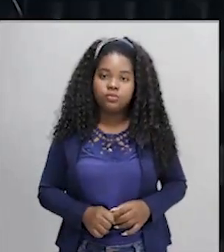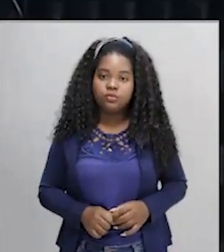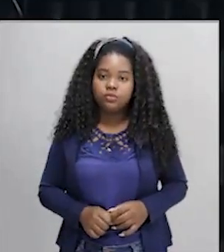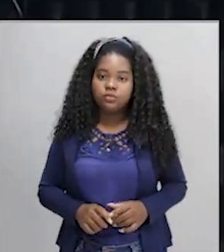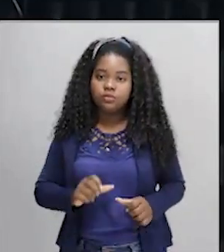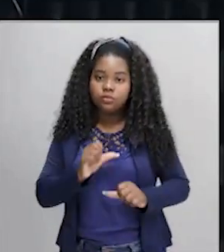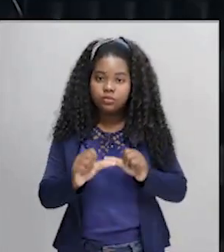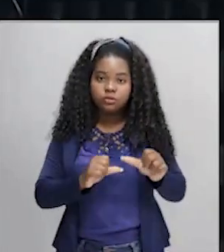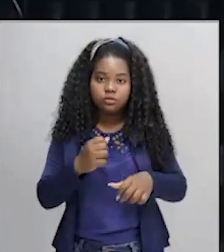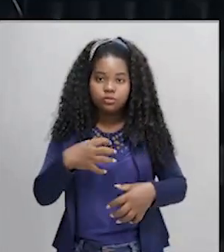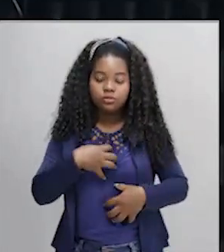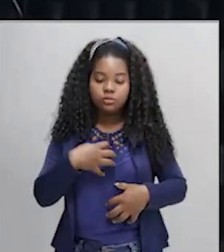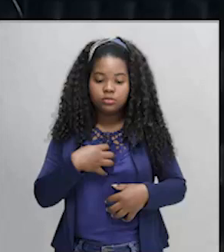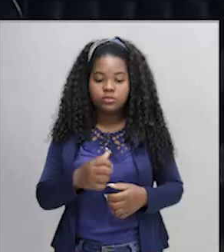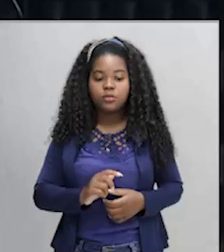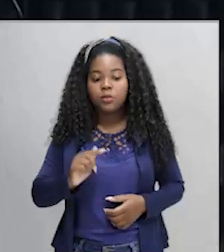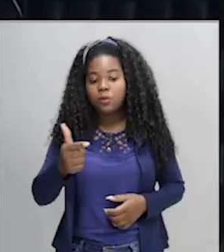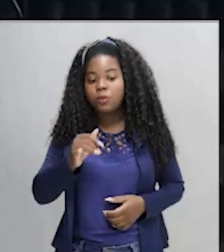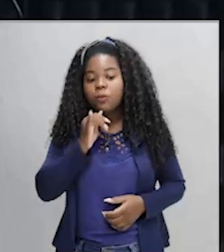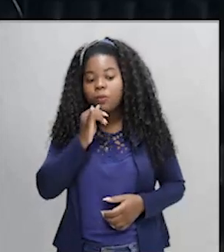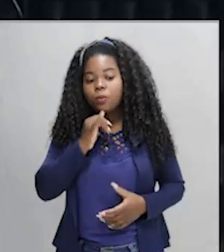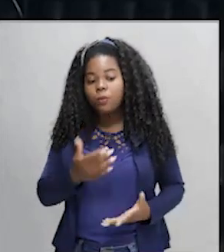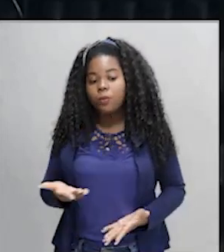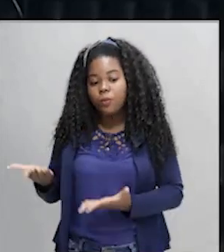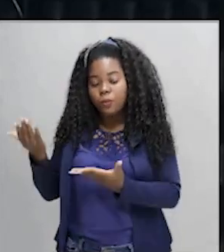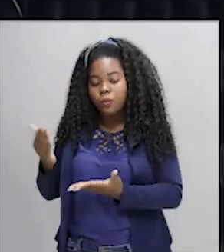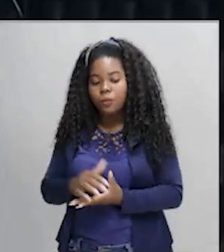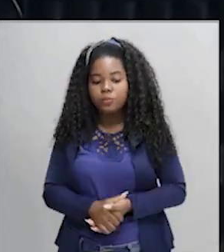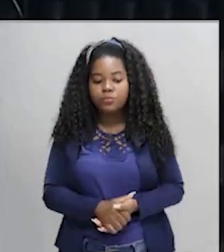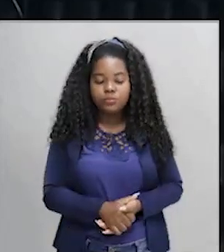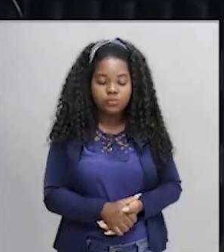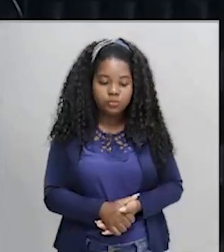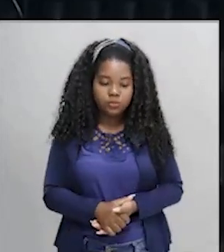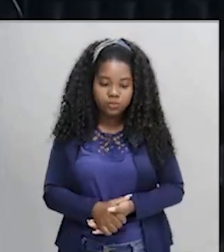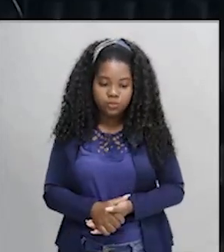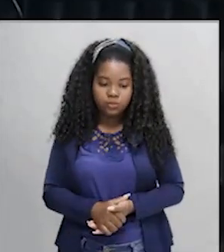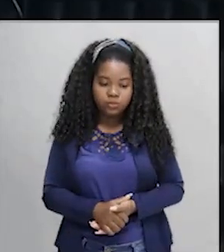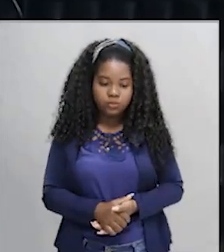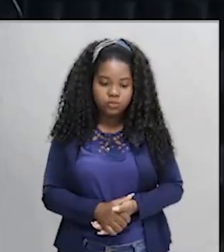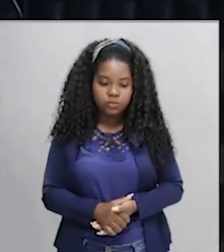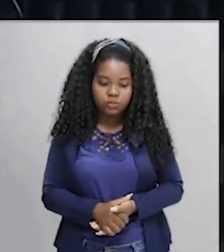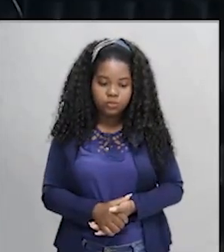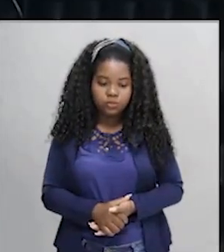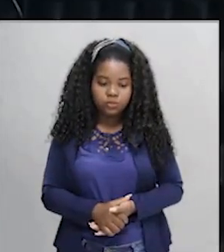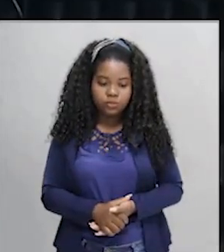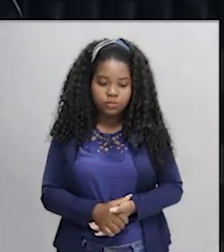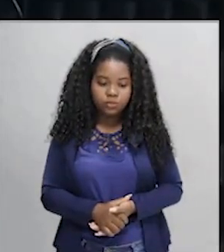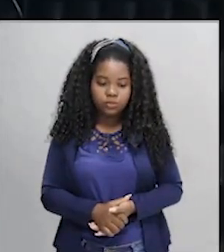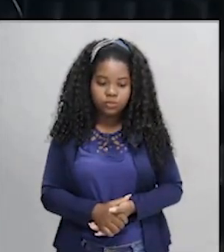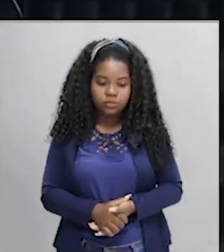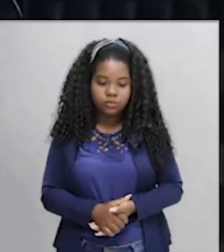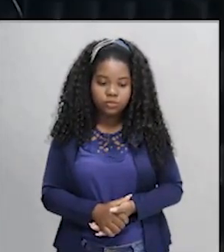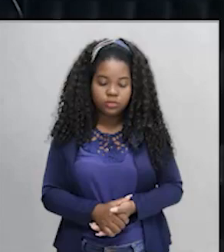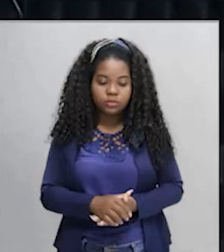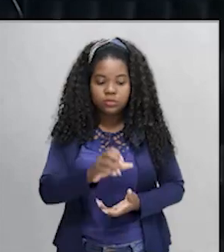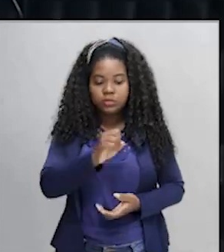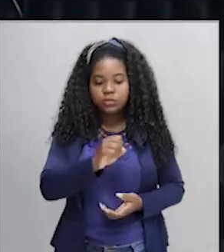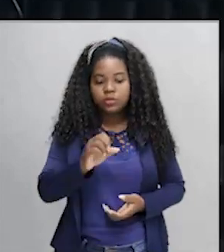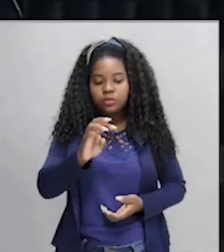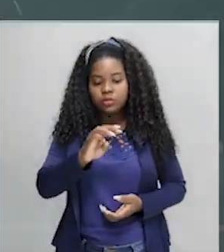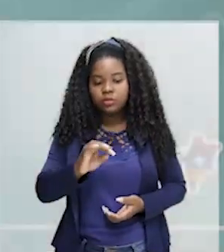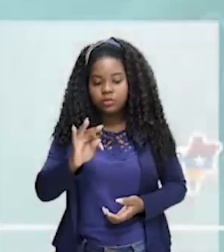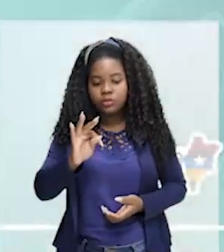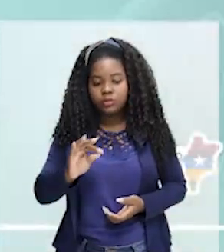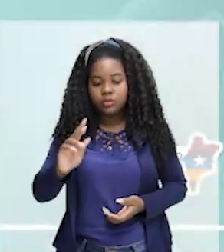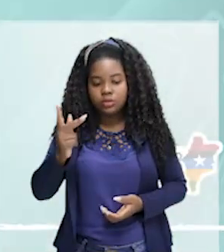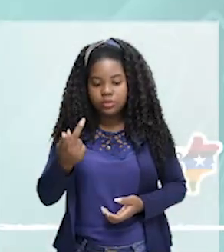o sentido. Olha outros exemplos de verbo separável. Ó. Switch off significa desligar. Put